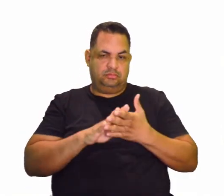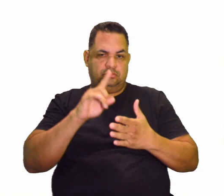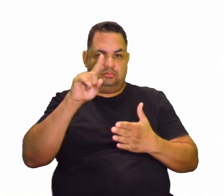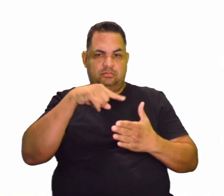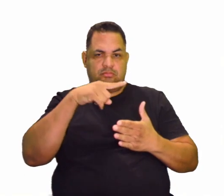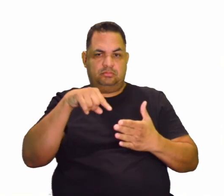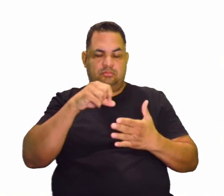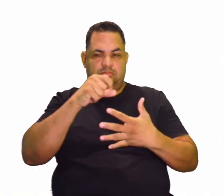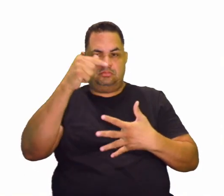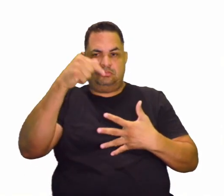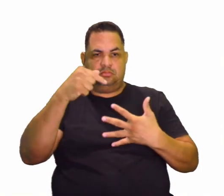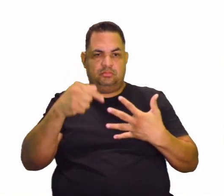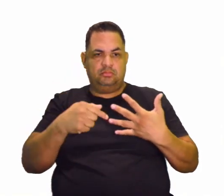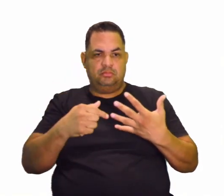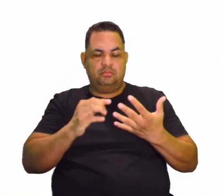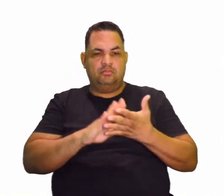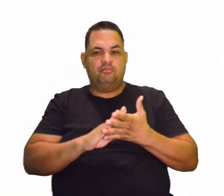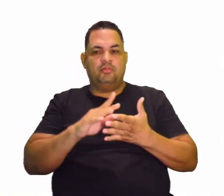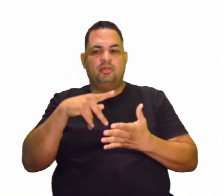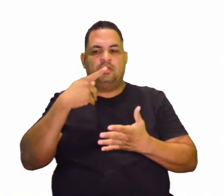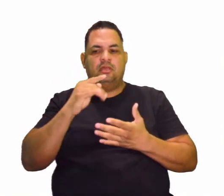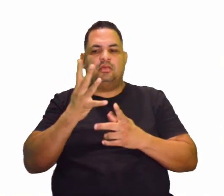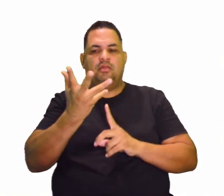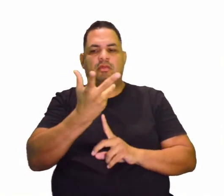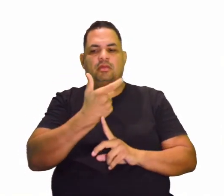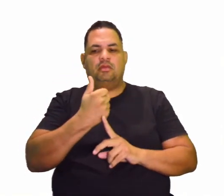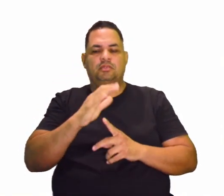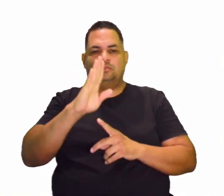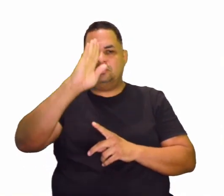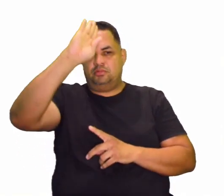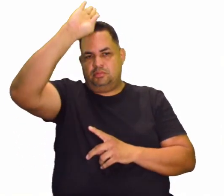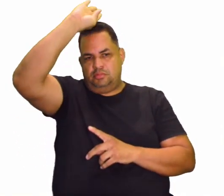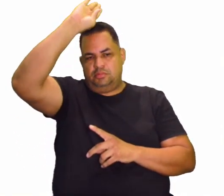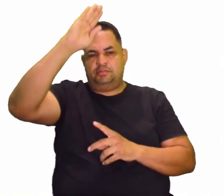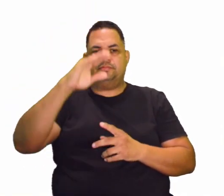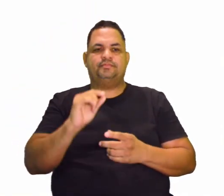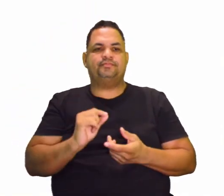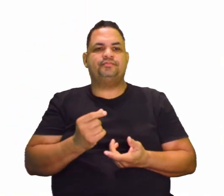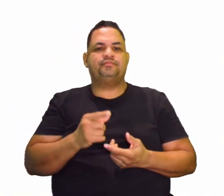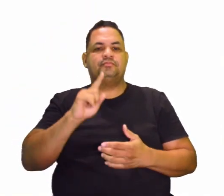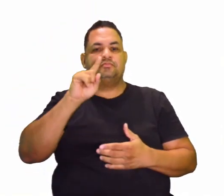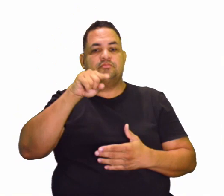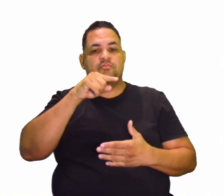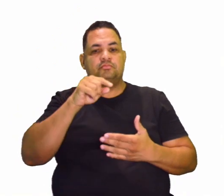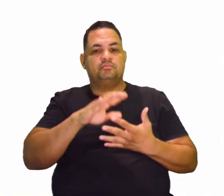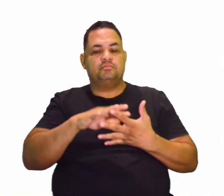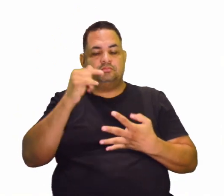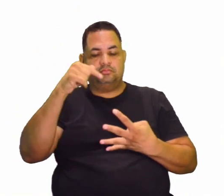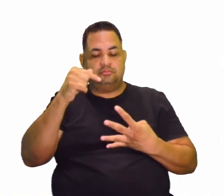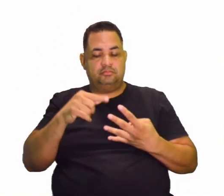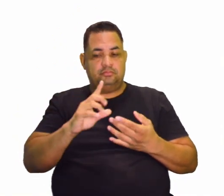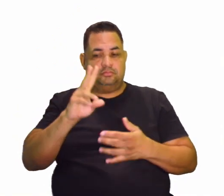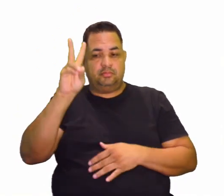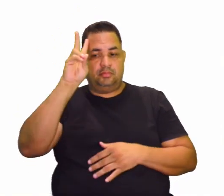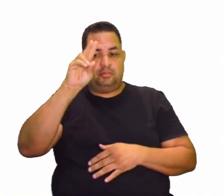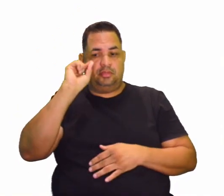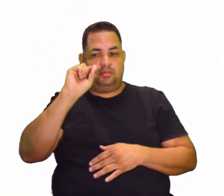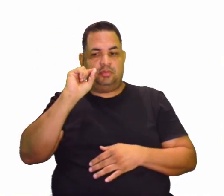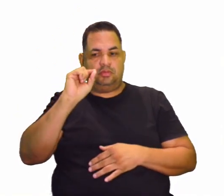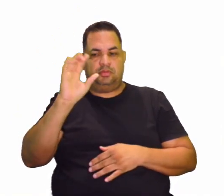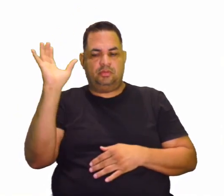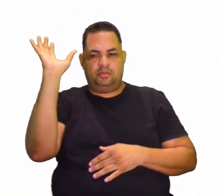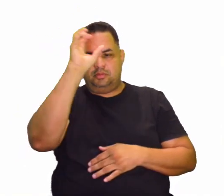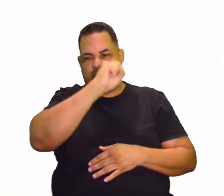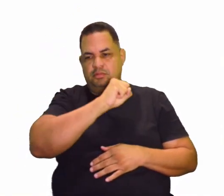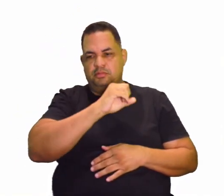a alternativa que corresponde à arte romana. Então, vocês vão buscar lembrar o que vocês aprenderam sobre a